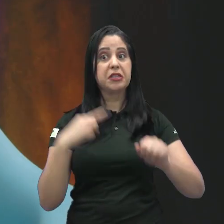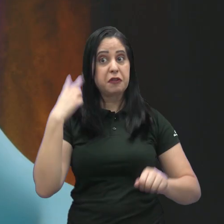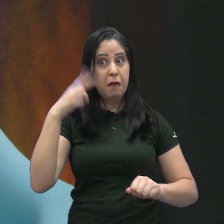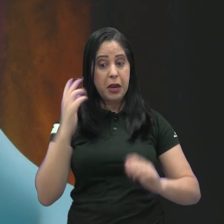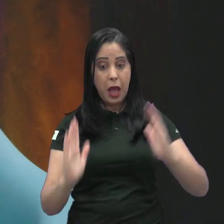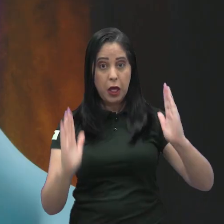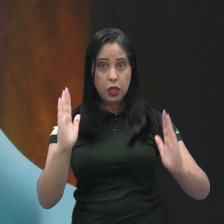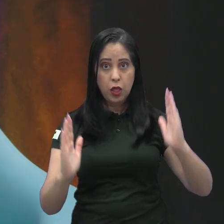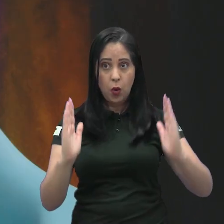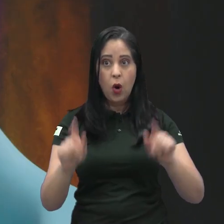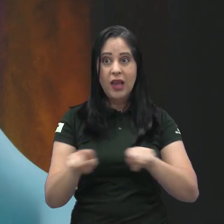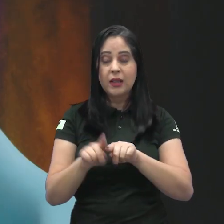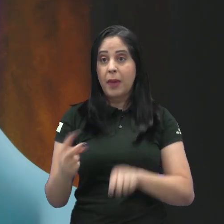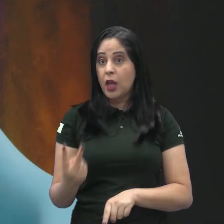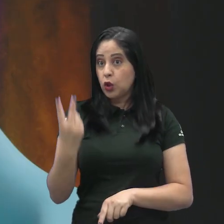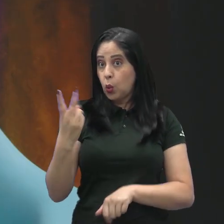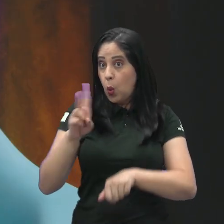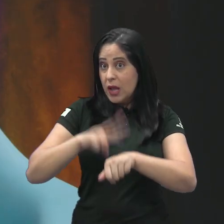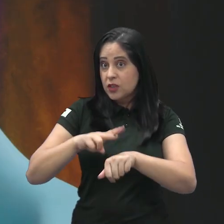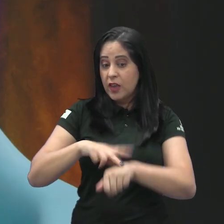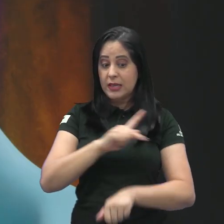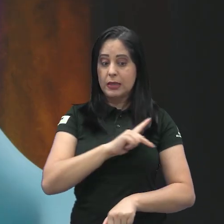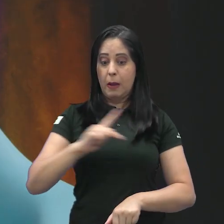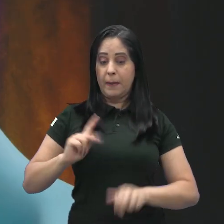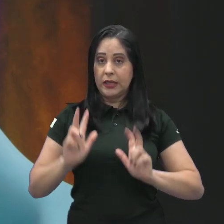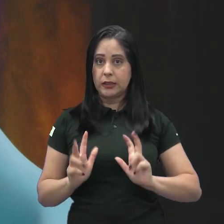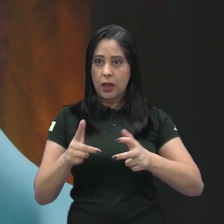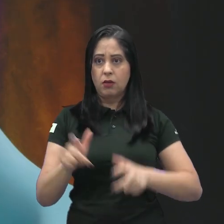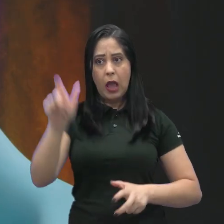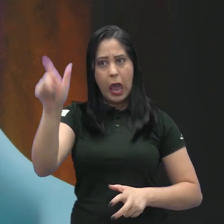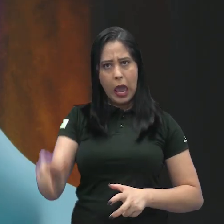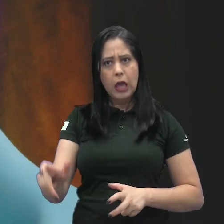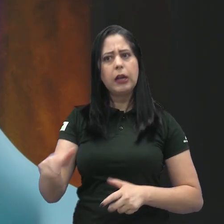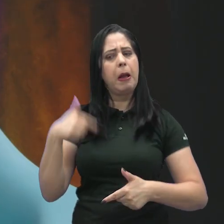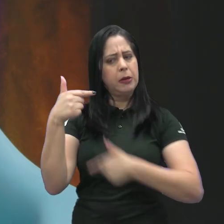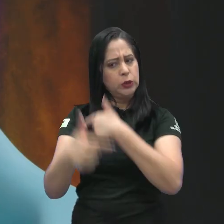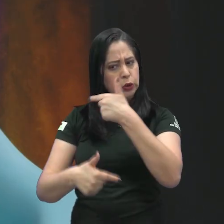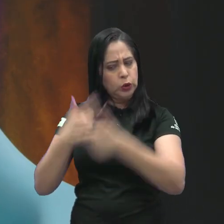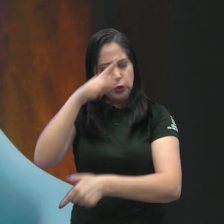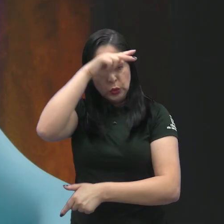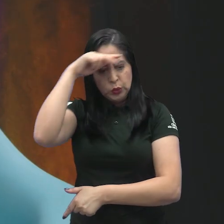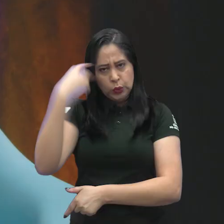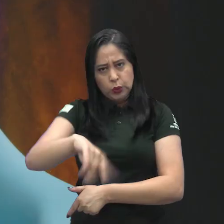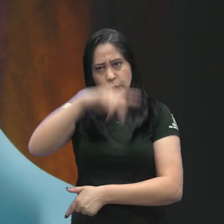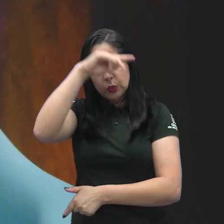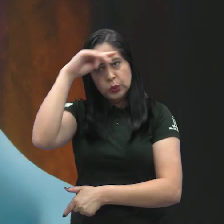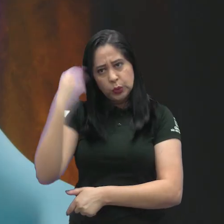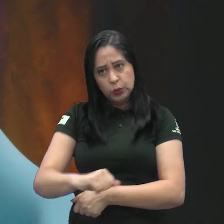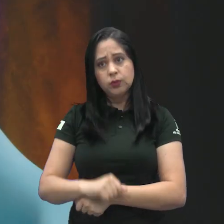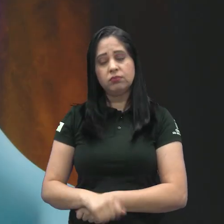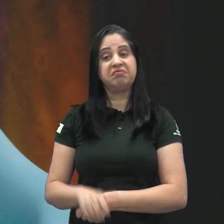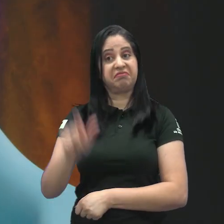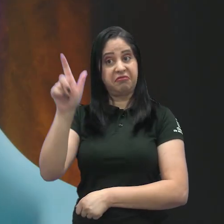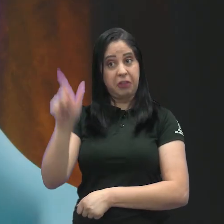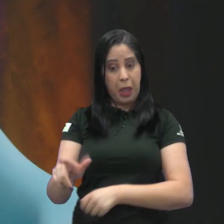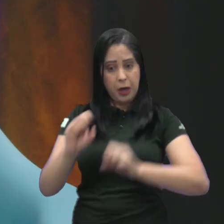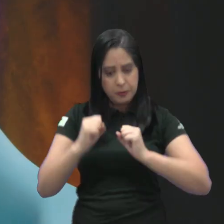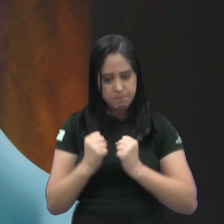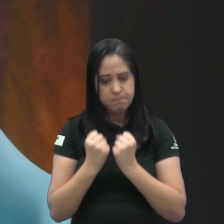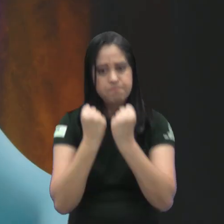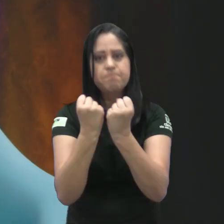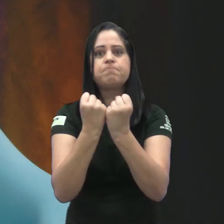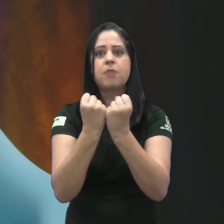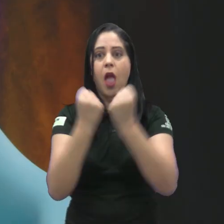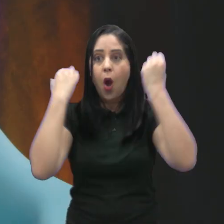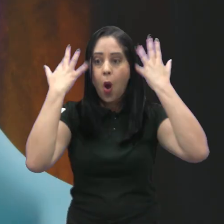da Câmara Municipal, Robertinho é conhecido pelo árduo trabalho em prol da comunidade. Conhecido por sua forte atuação na